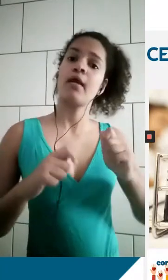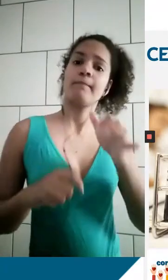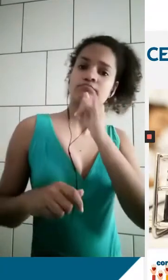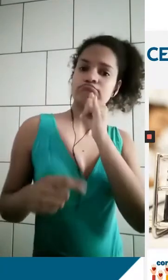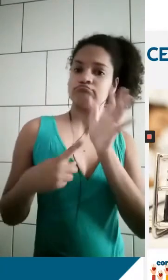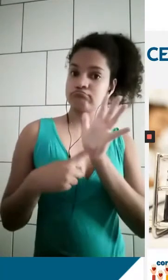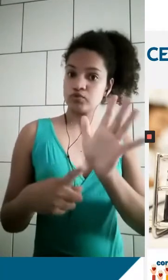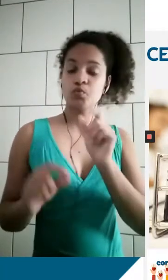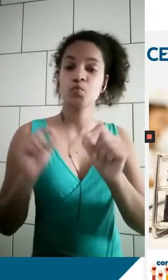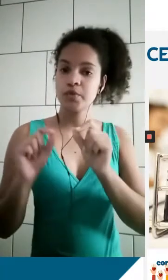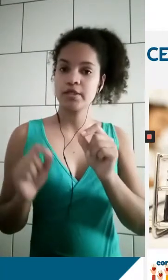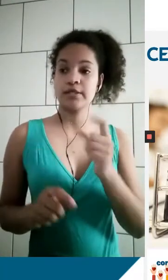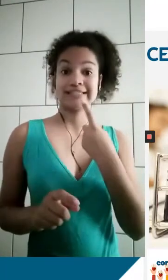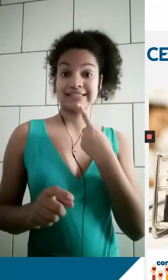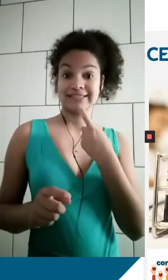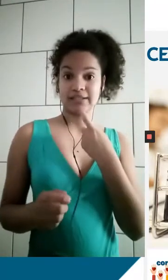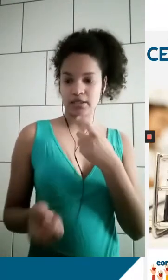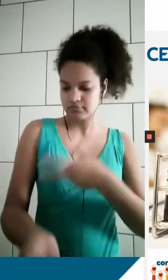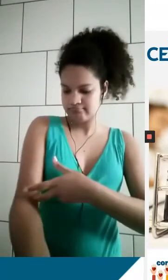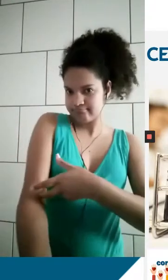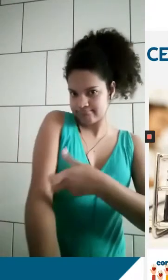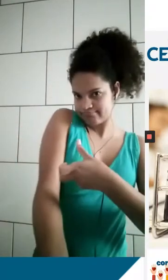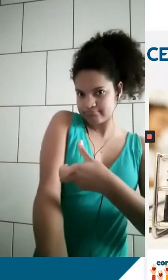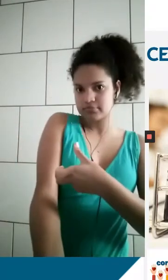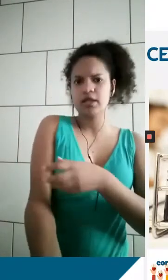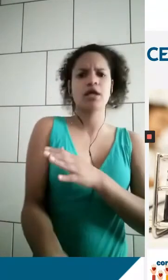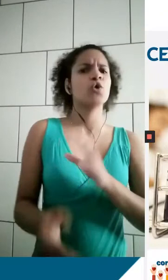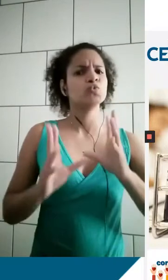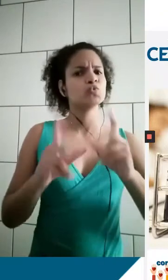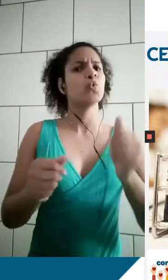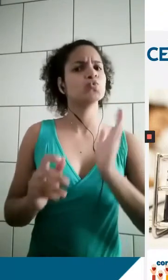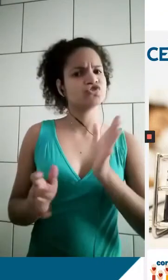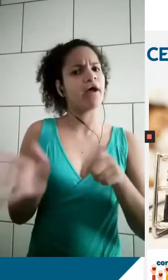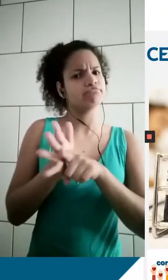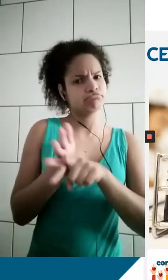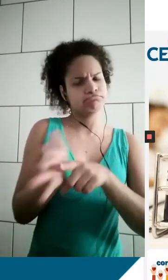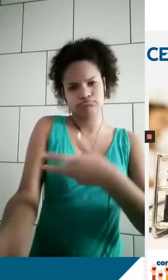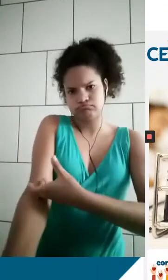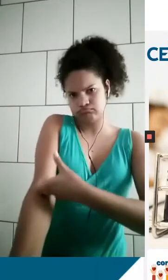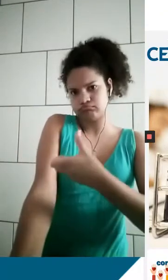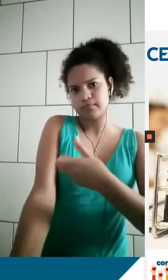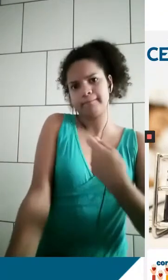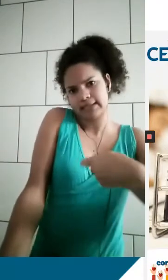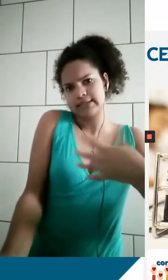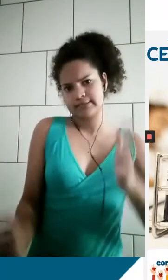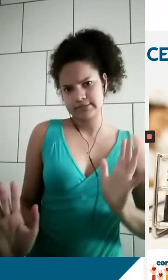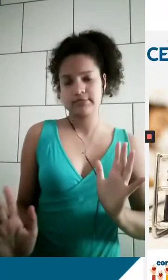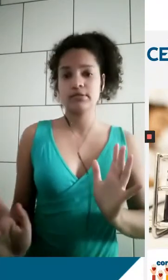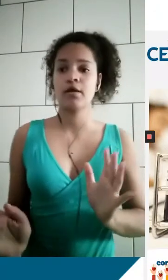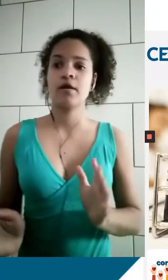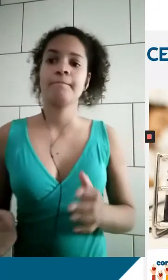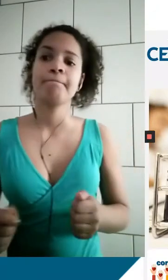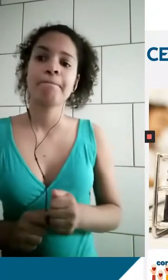de exemplo, de ilustração, uma amostra de sangue, todo mundo já fez exame de sangue, já tirou sangue